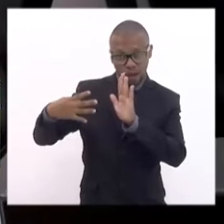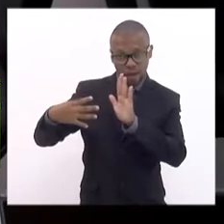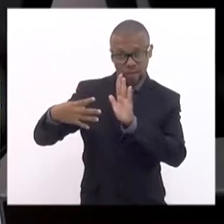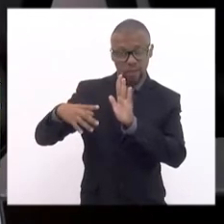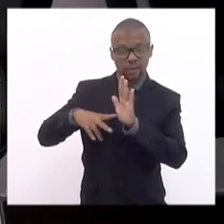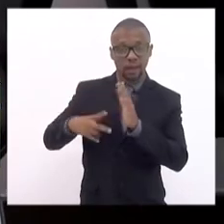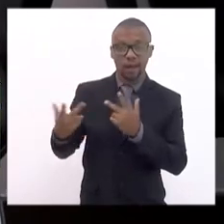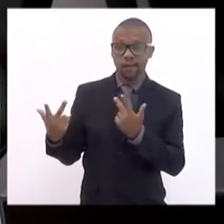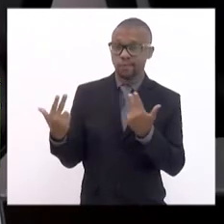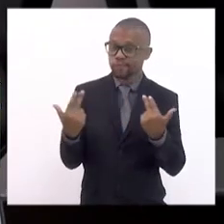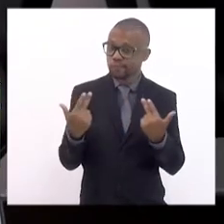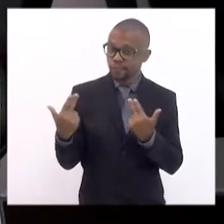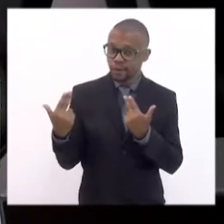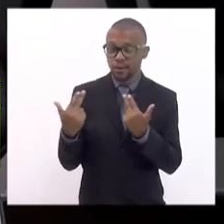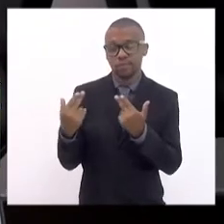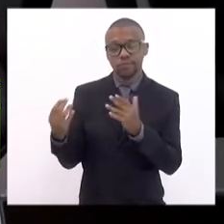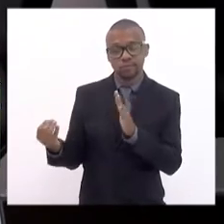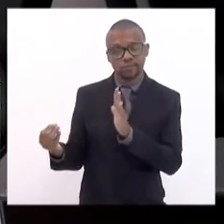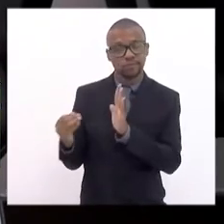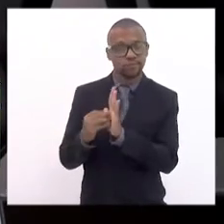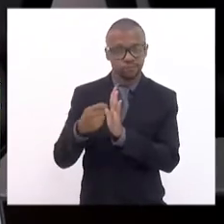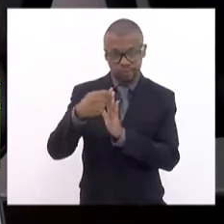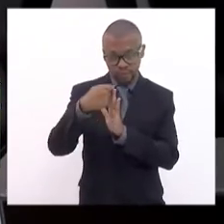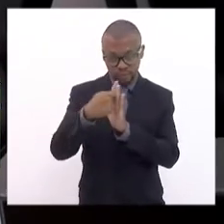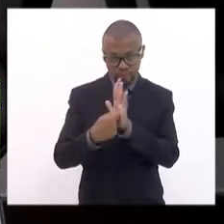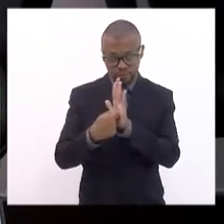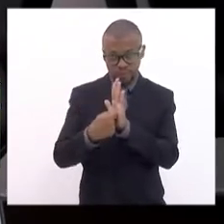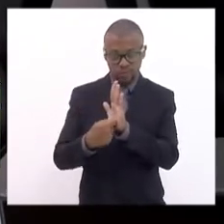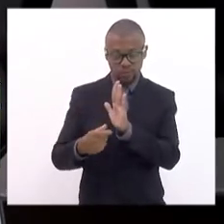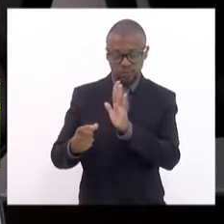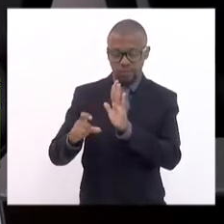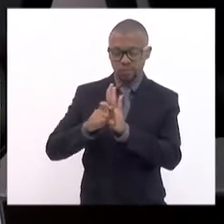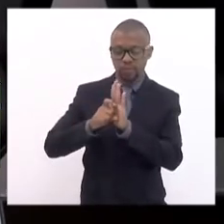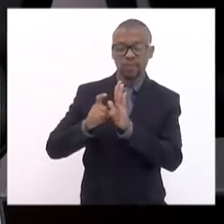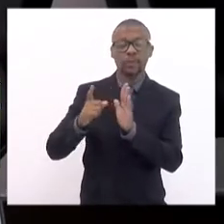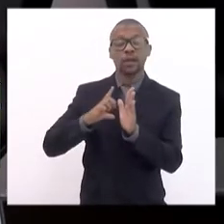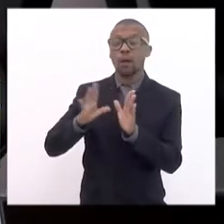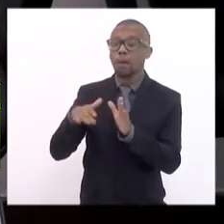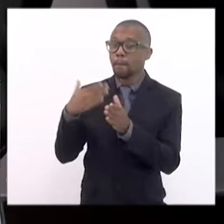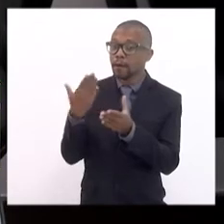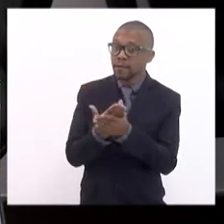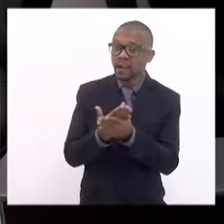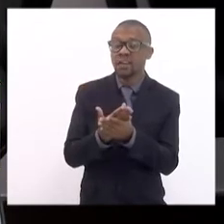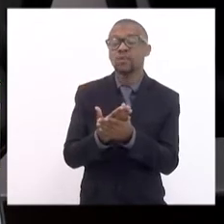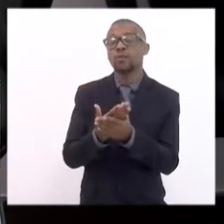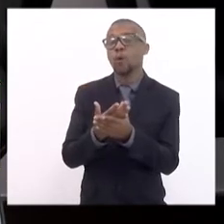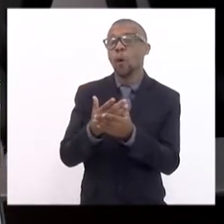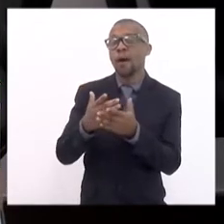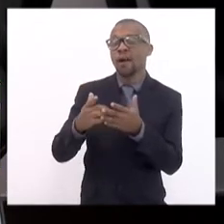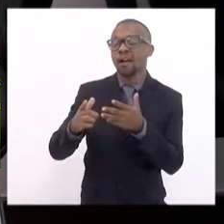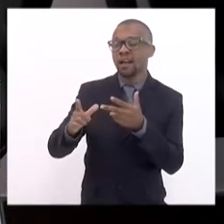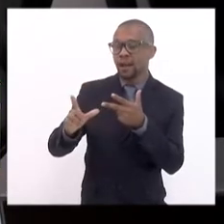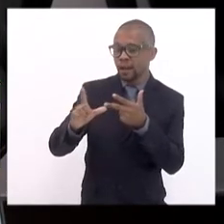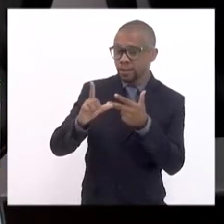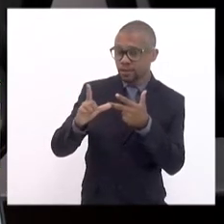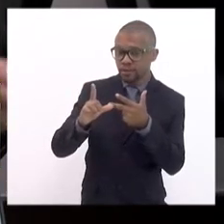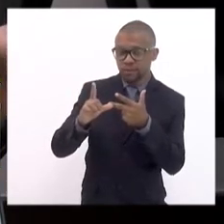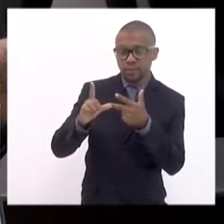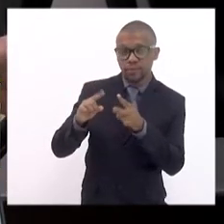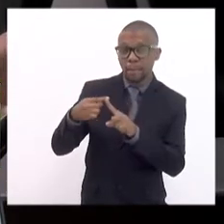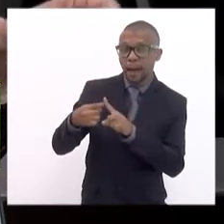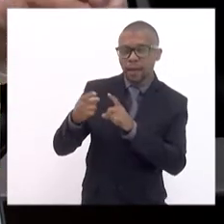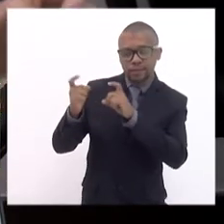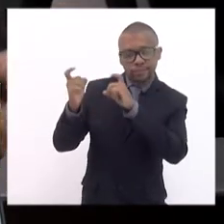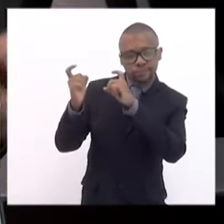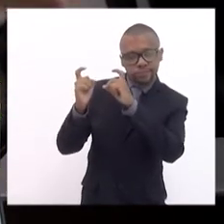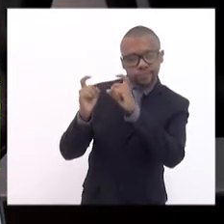dispositivo, né, tanto o processo legislativo quanto o seu aperfeiçoamento. Lá se diz,